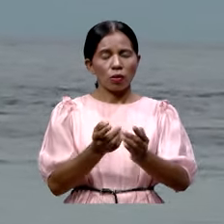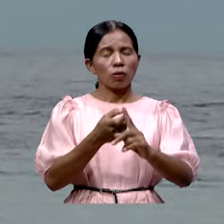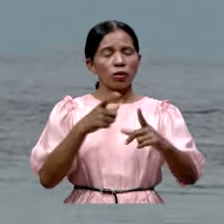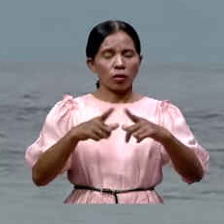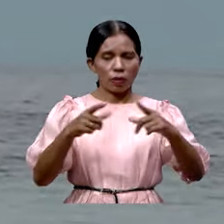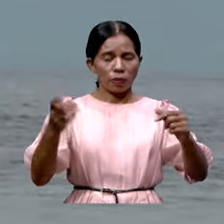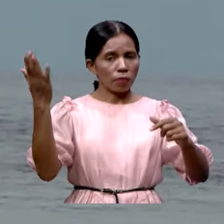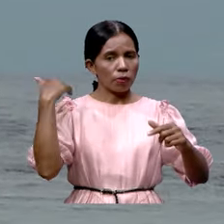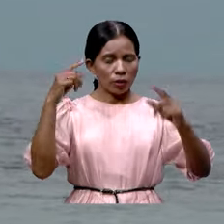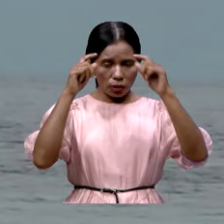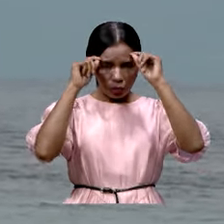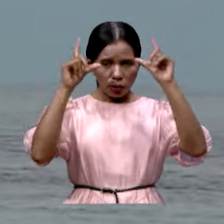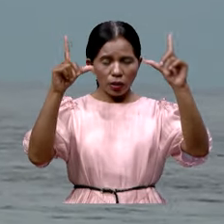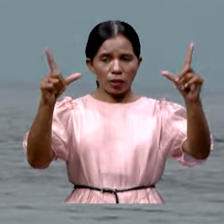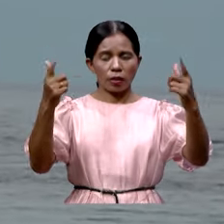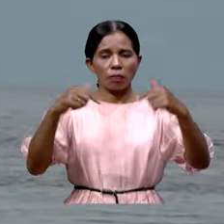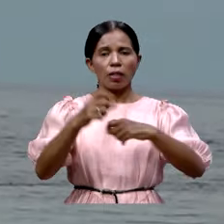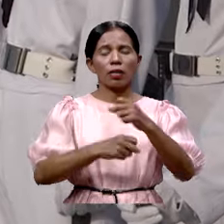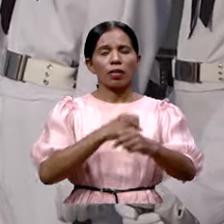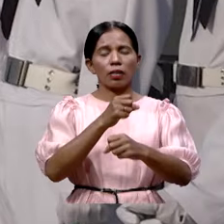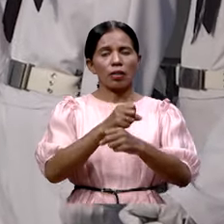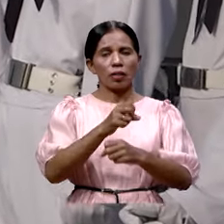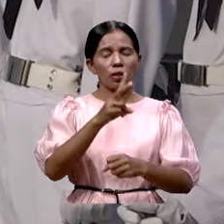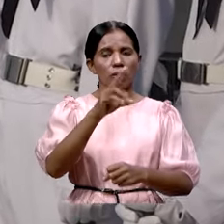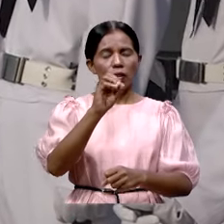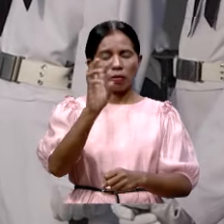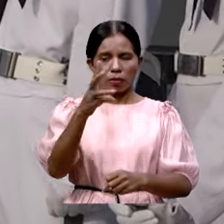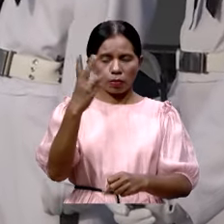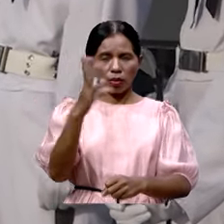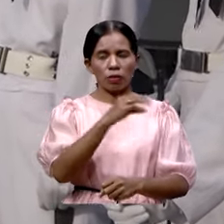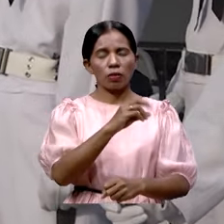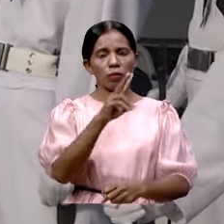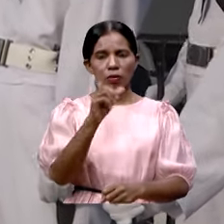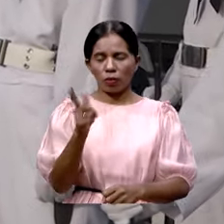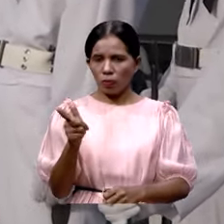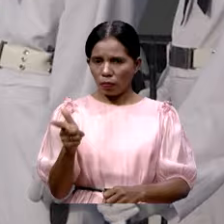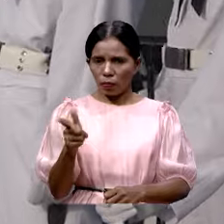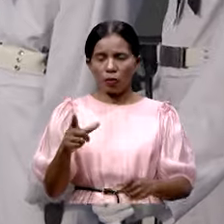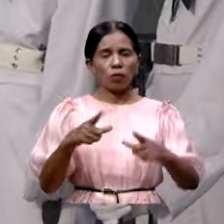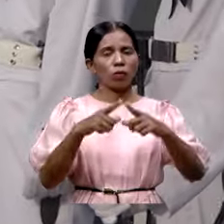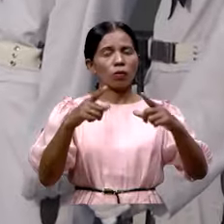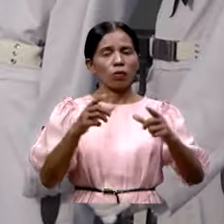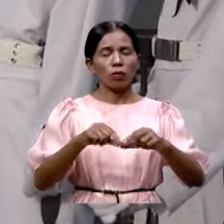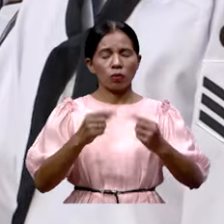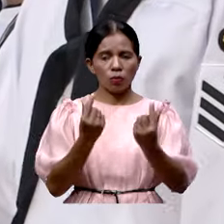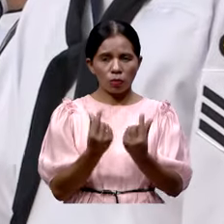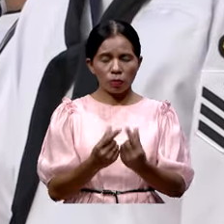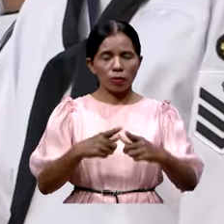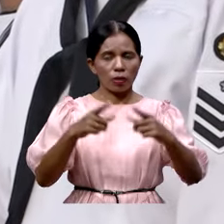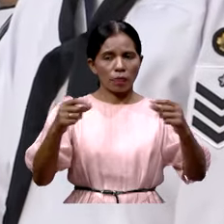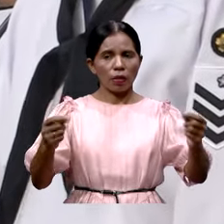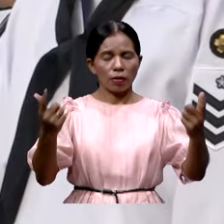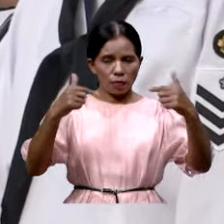Ona Timor-Leste e Tinan Rin Rua Sanolu Resinen, no Tinan Rin Rua Ronolu. Equipa militar japonesa Rofuno JS Murasame Ne presença